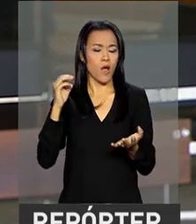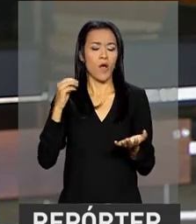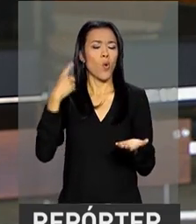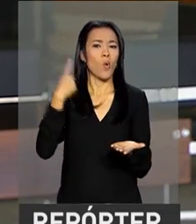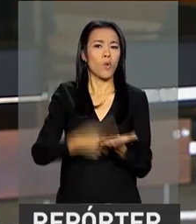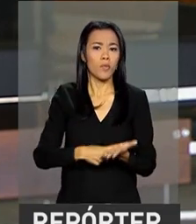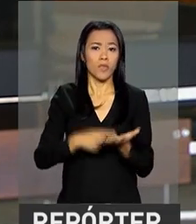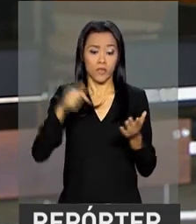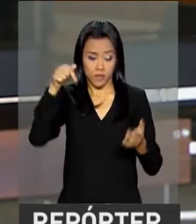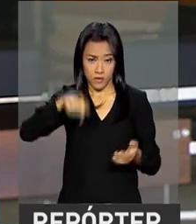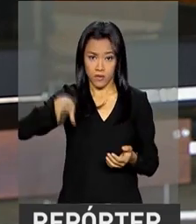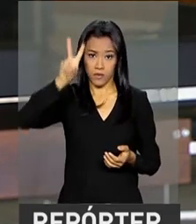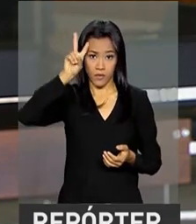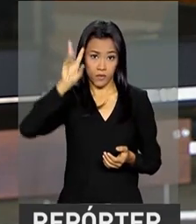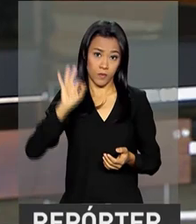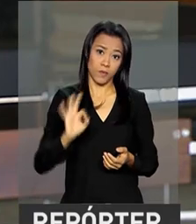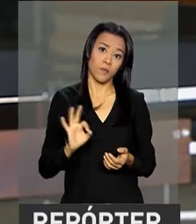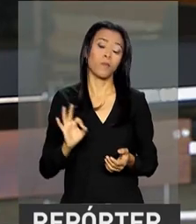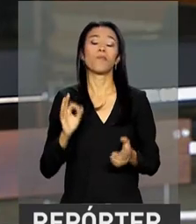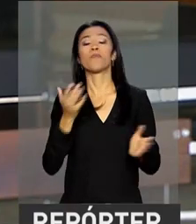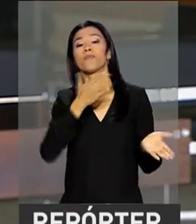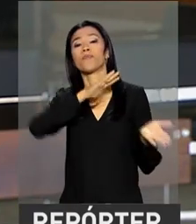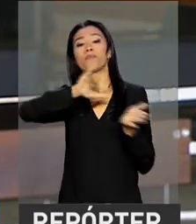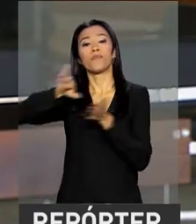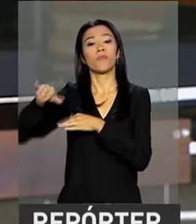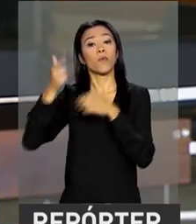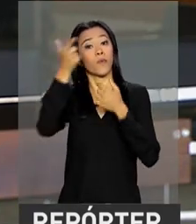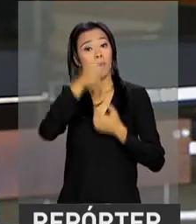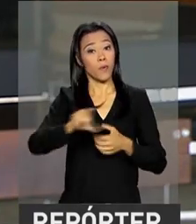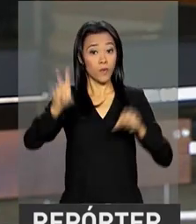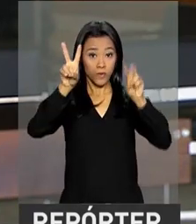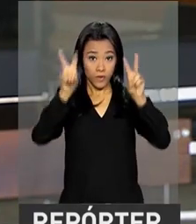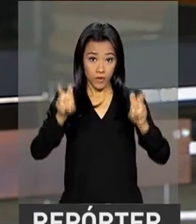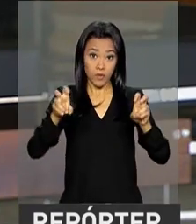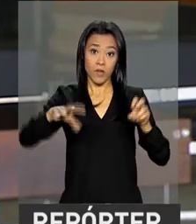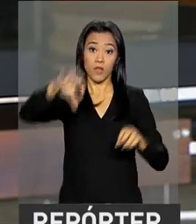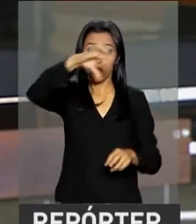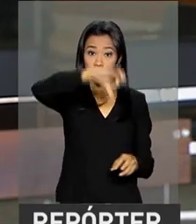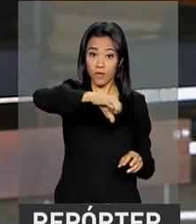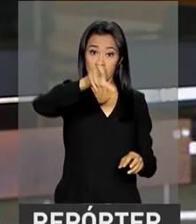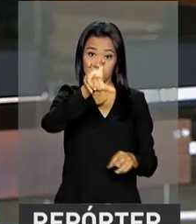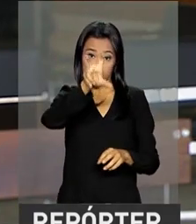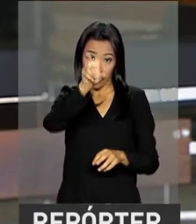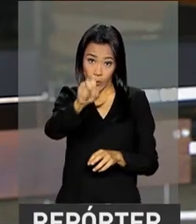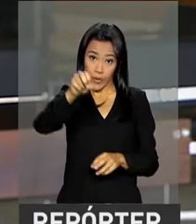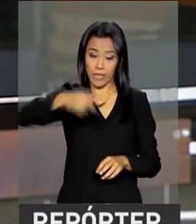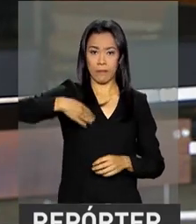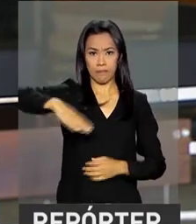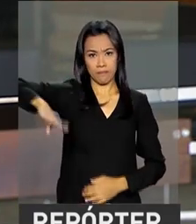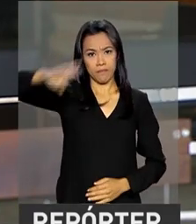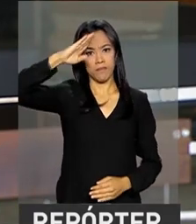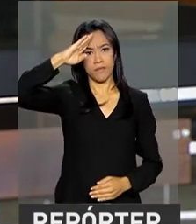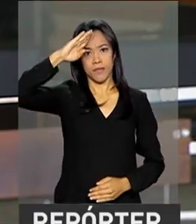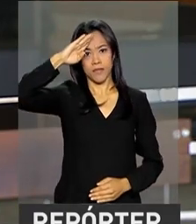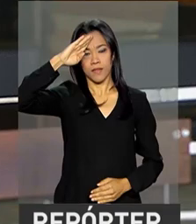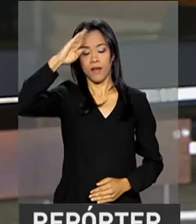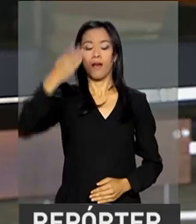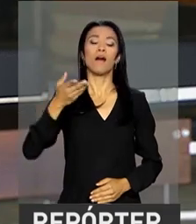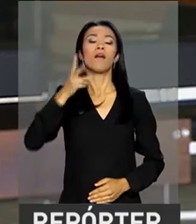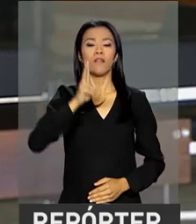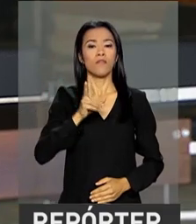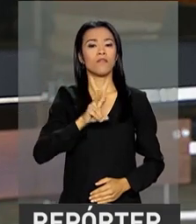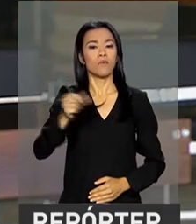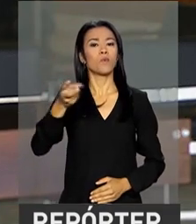desta segunda feira mudando de assunto agora carla os 950 militares das forças armadas vão